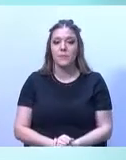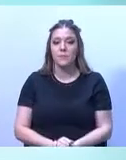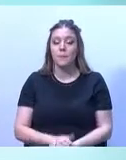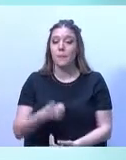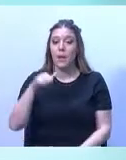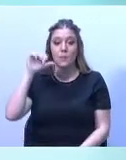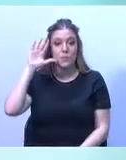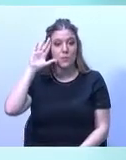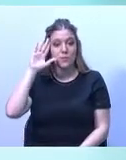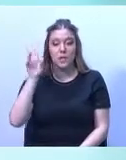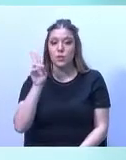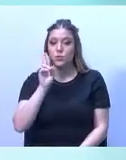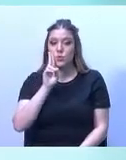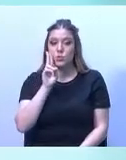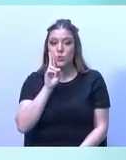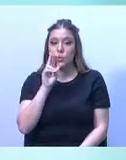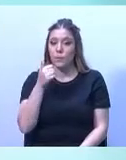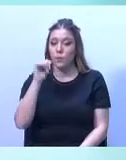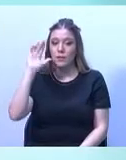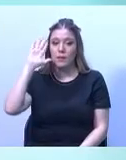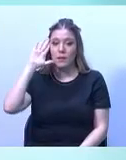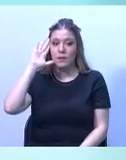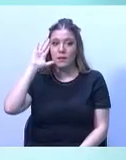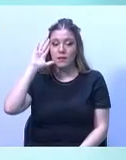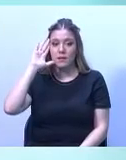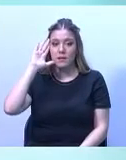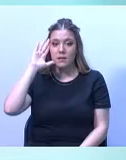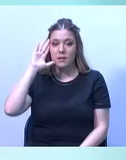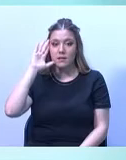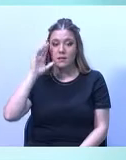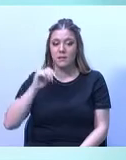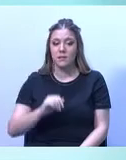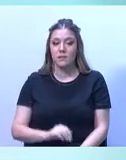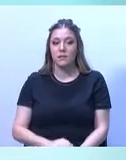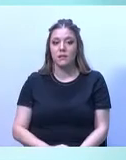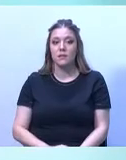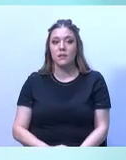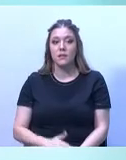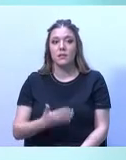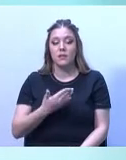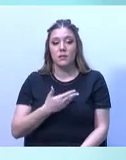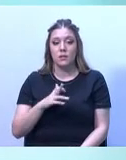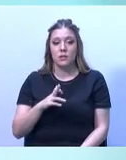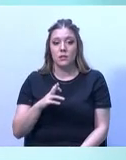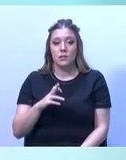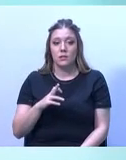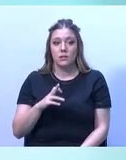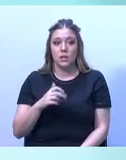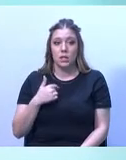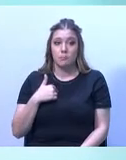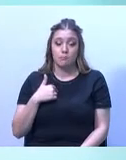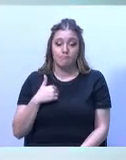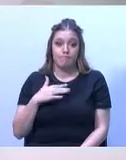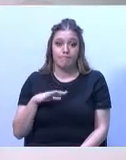Boa tarde, doutora. Desculpe. Muito boa tarde. Boa tarde. Doutora, eu queria pôr uma questão ao Sr.